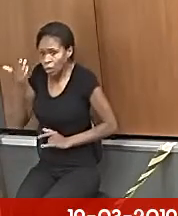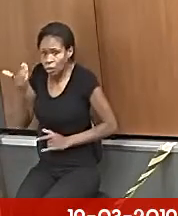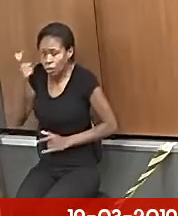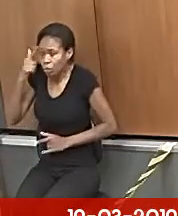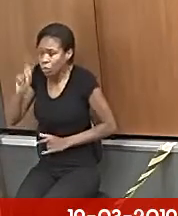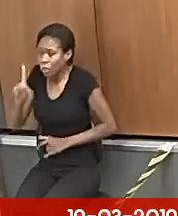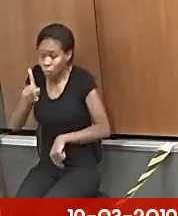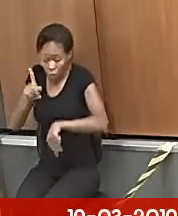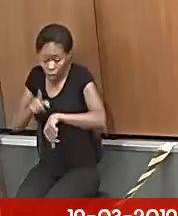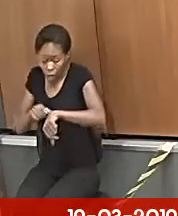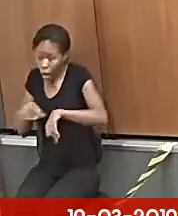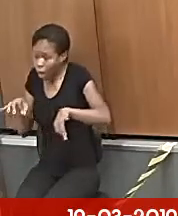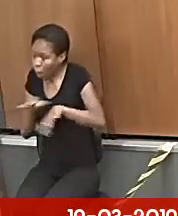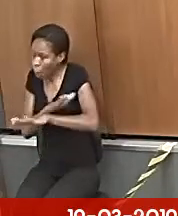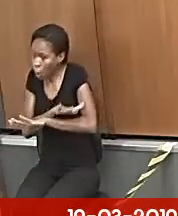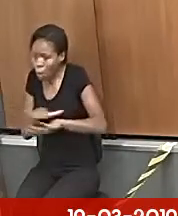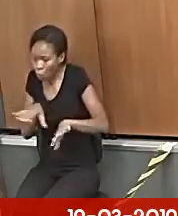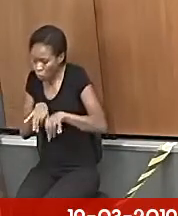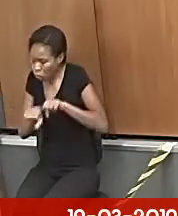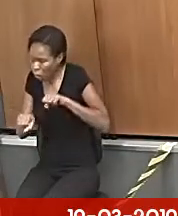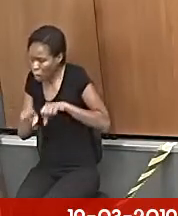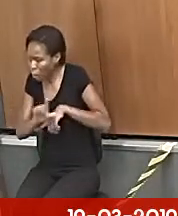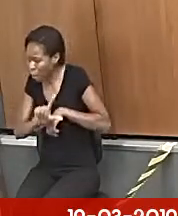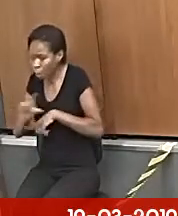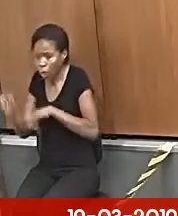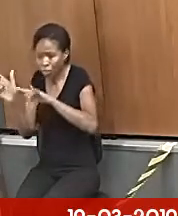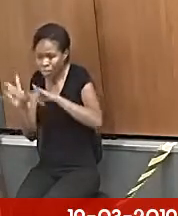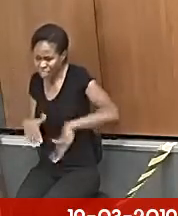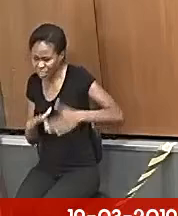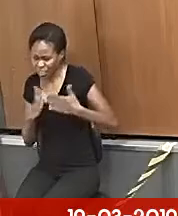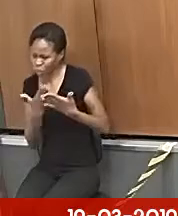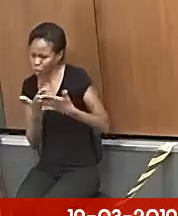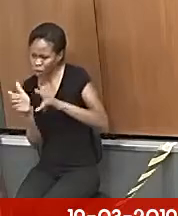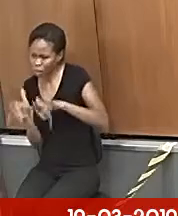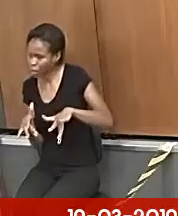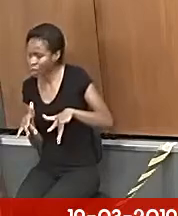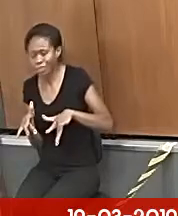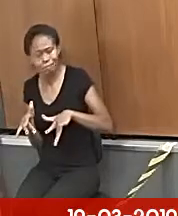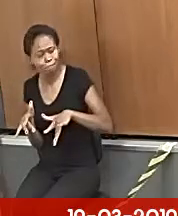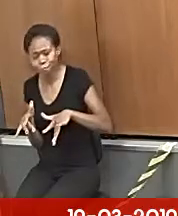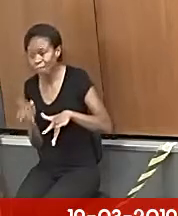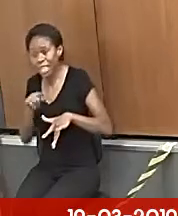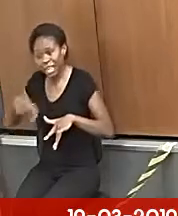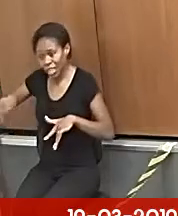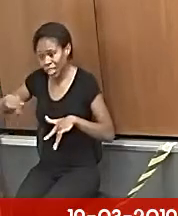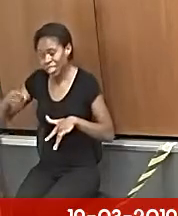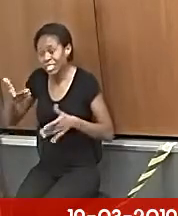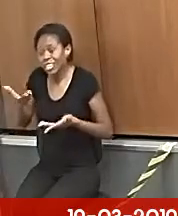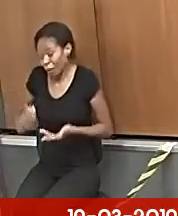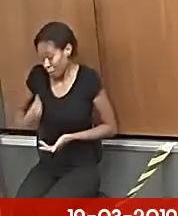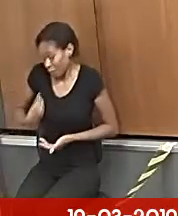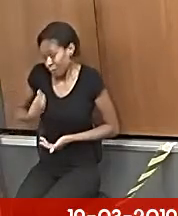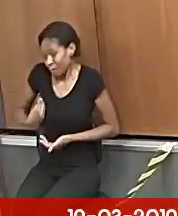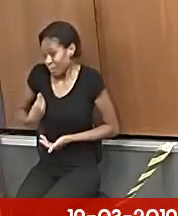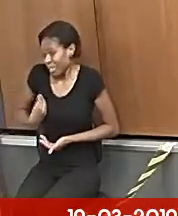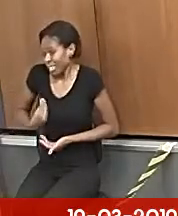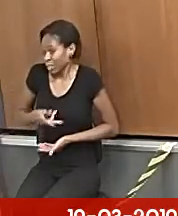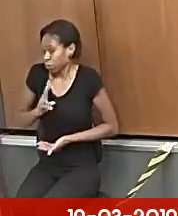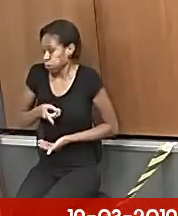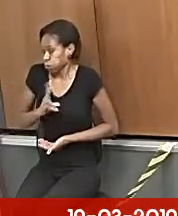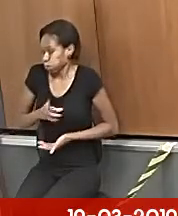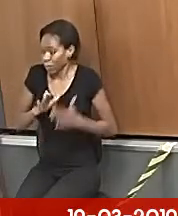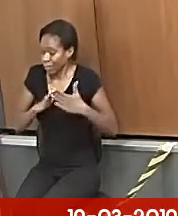de formar ora não pra eles a escola ali presa é a vida deles é um mundinho onde eles vivem entende